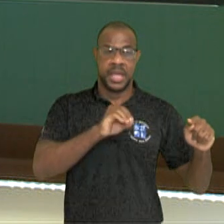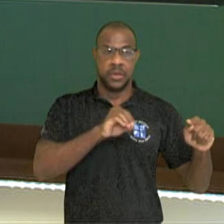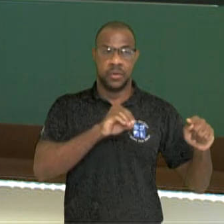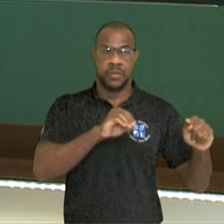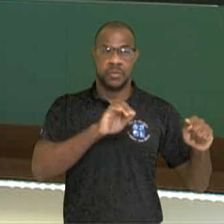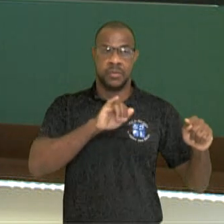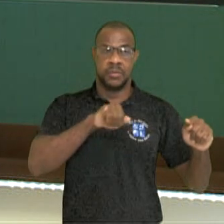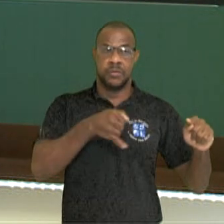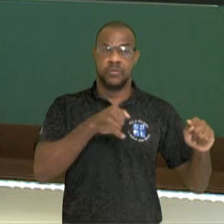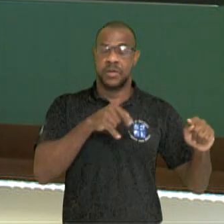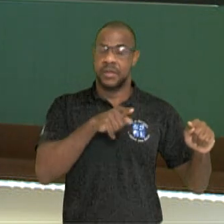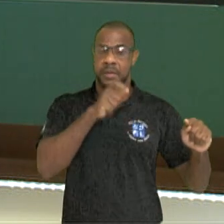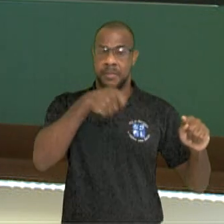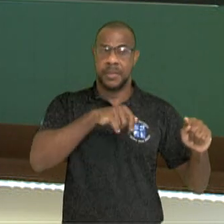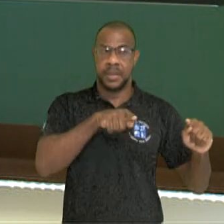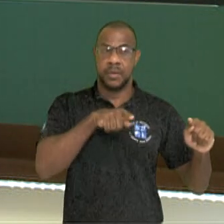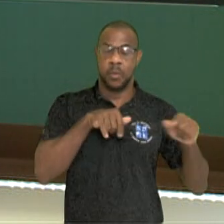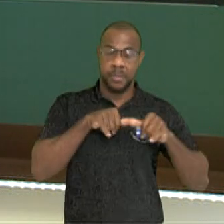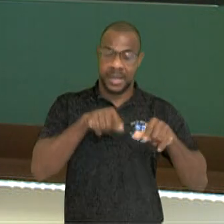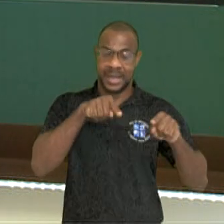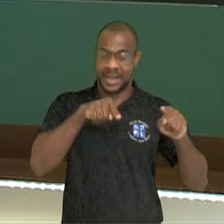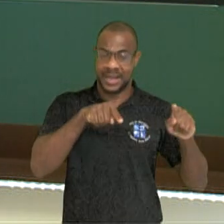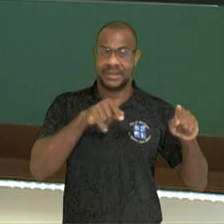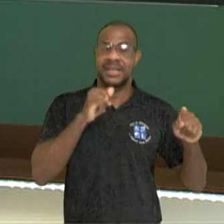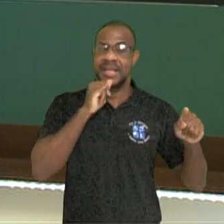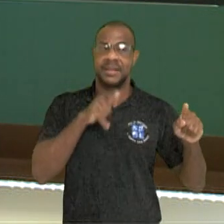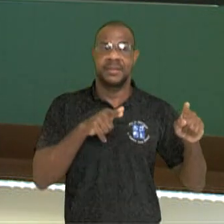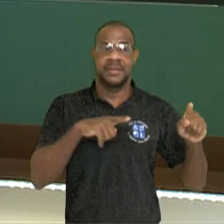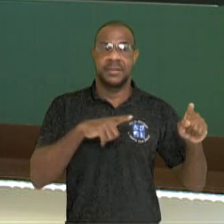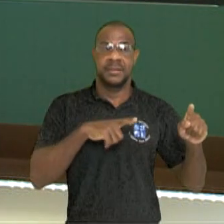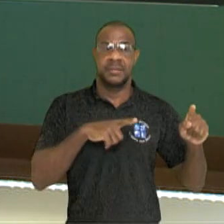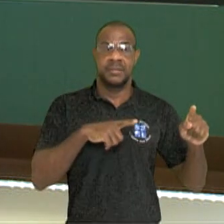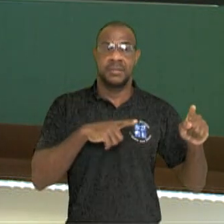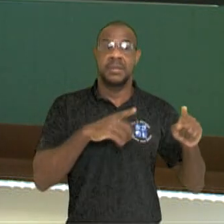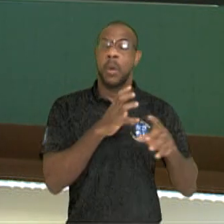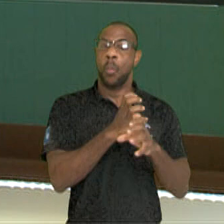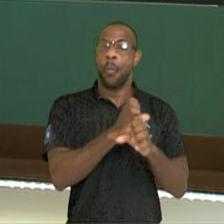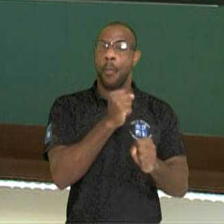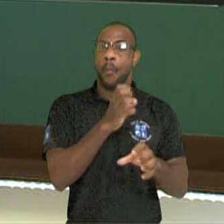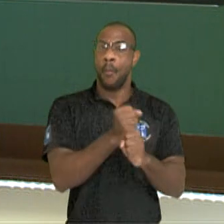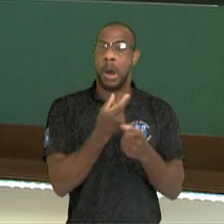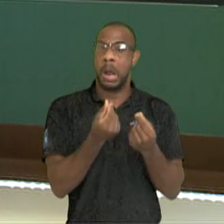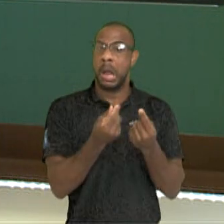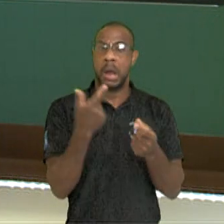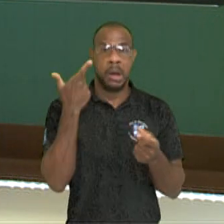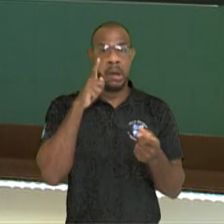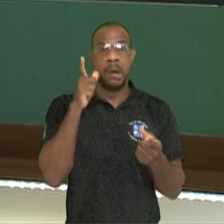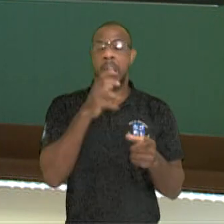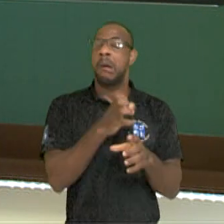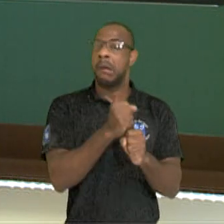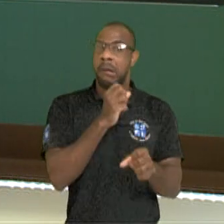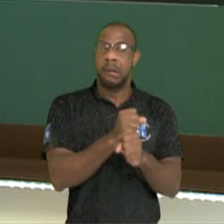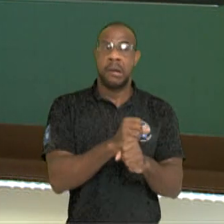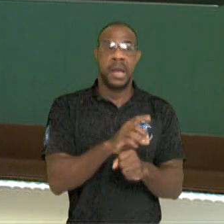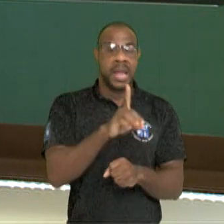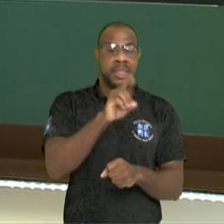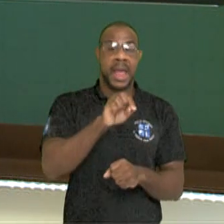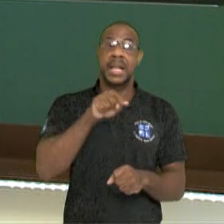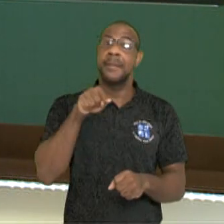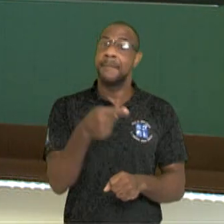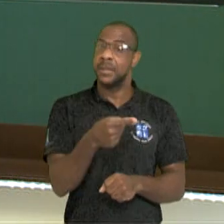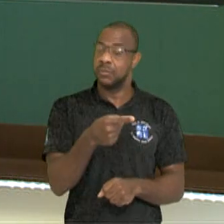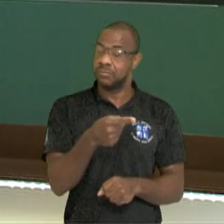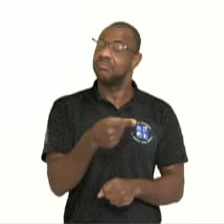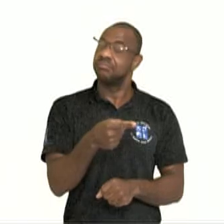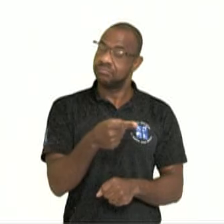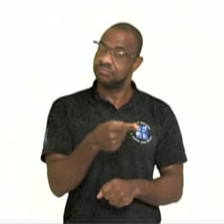né, esse supermercado, por exemplo, ele teve lucro, né? Lucro de 10 mil